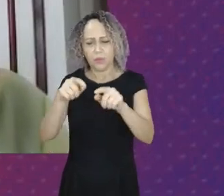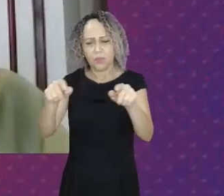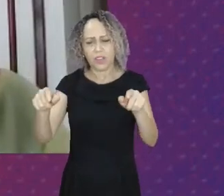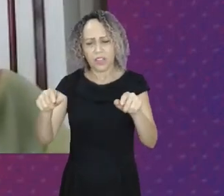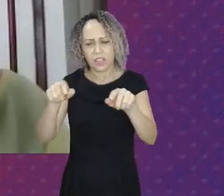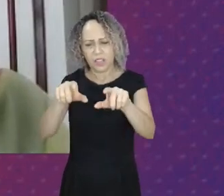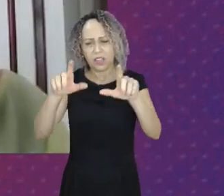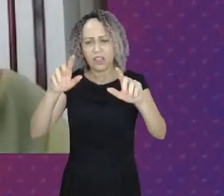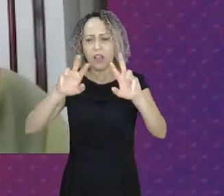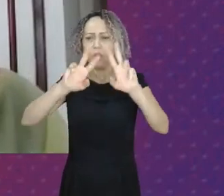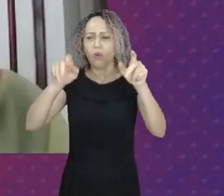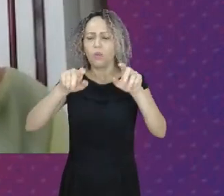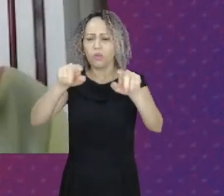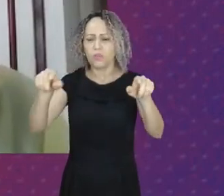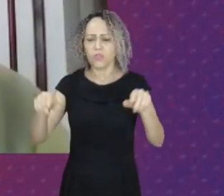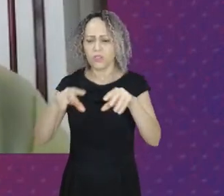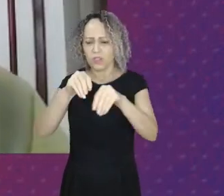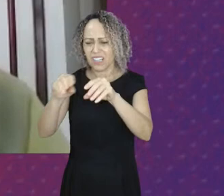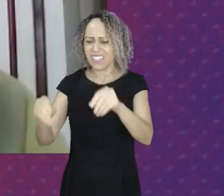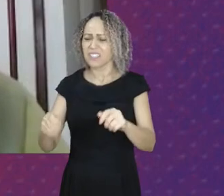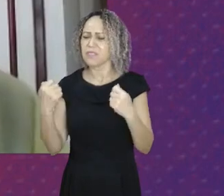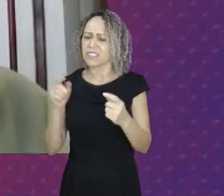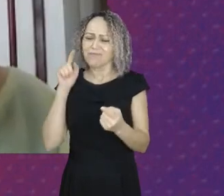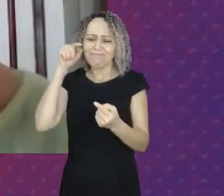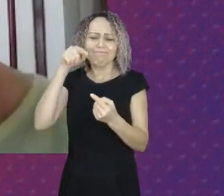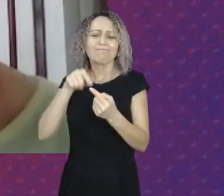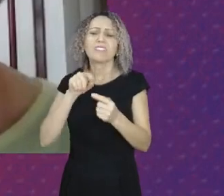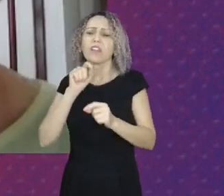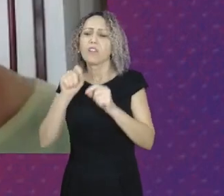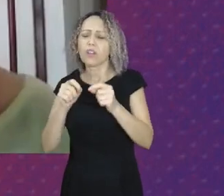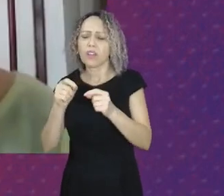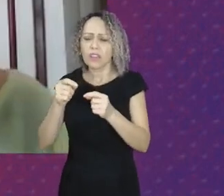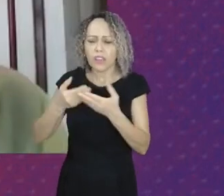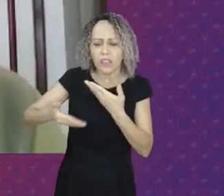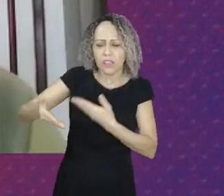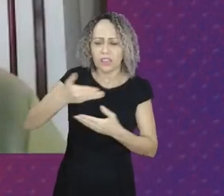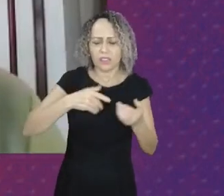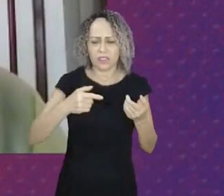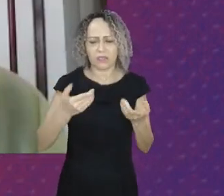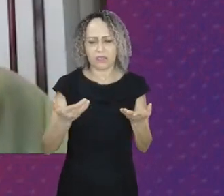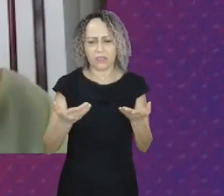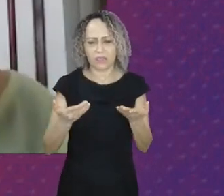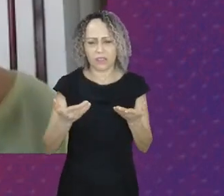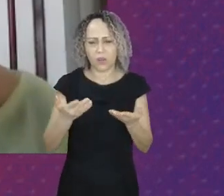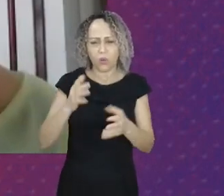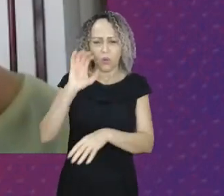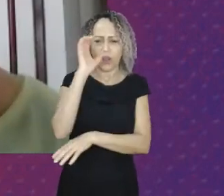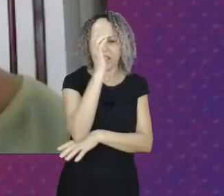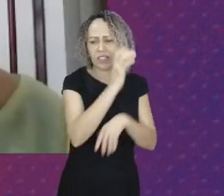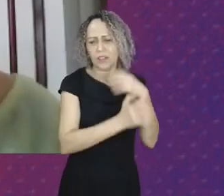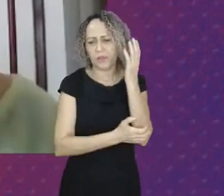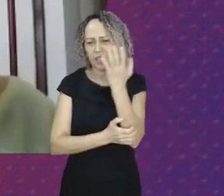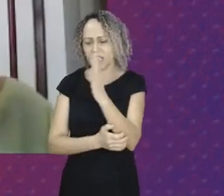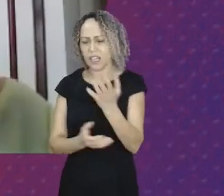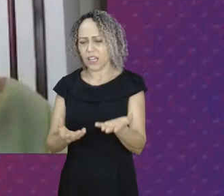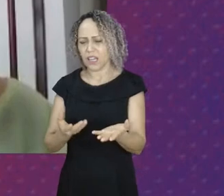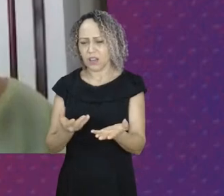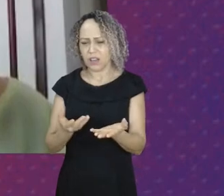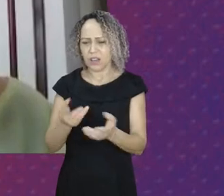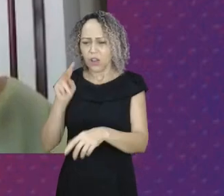ser enfrentada nesse ponto de vista que articula a questão fundiária com a questão ambiental, com a conservação